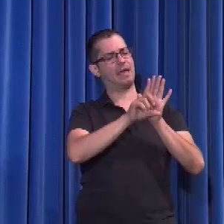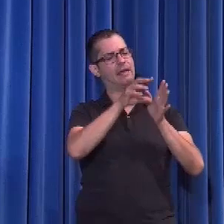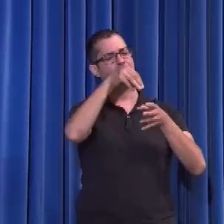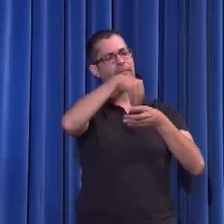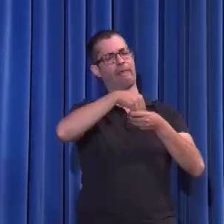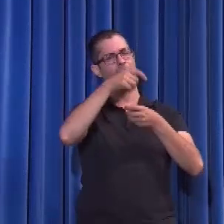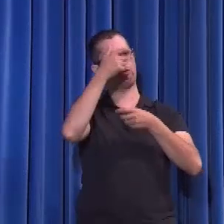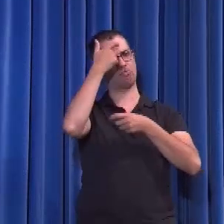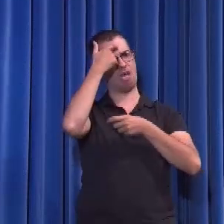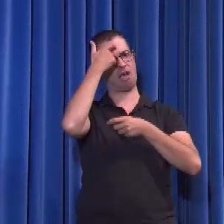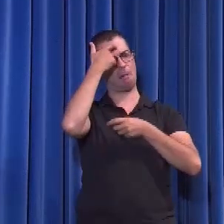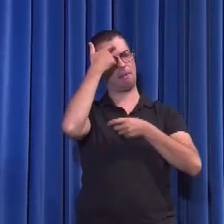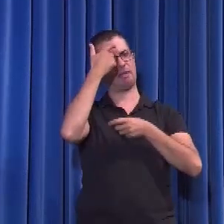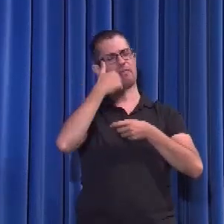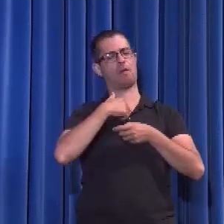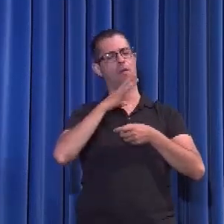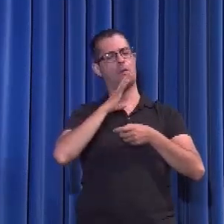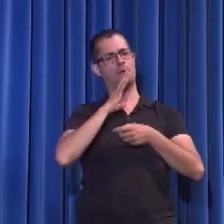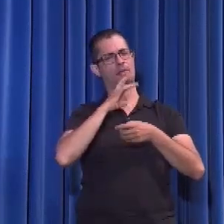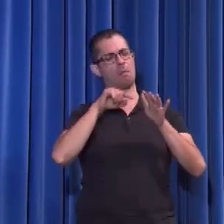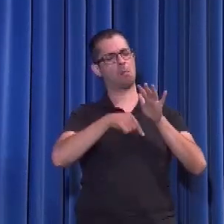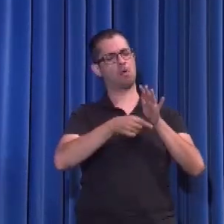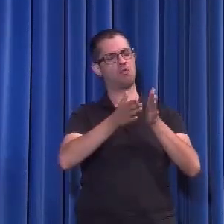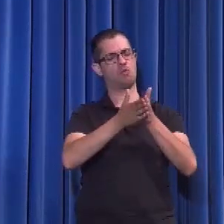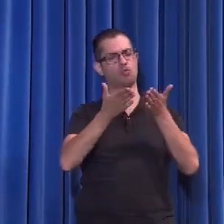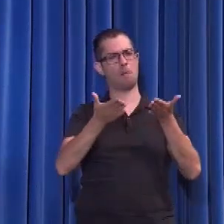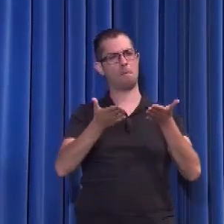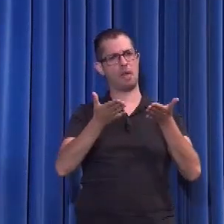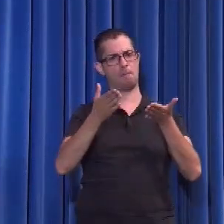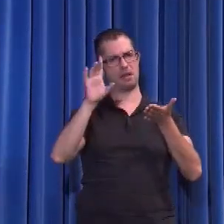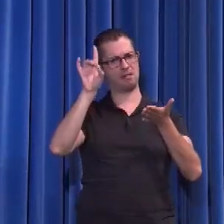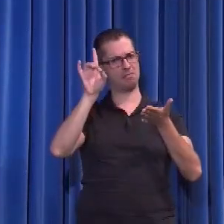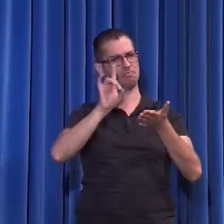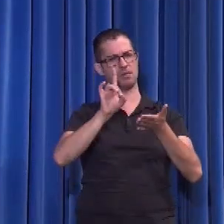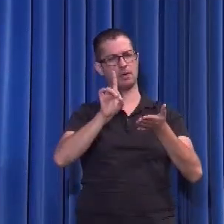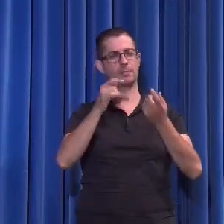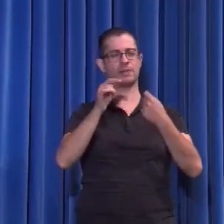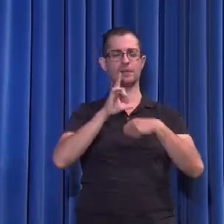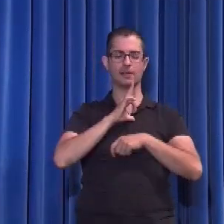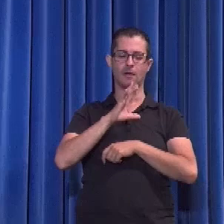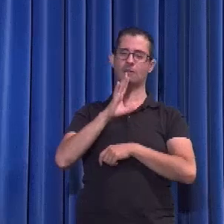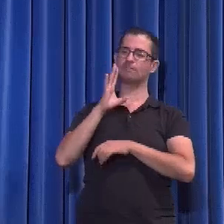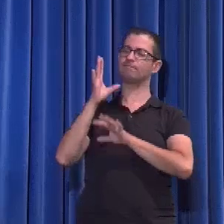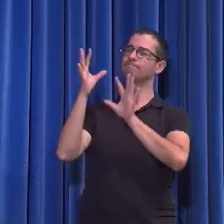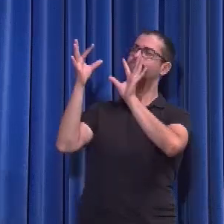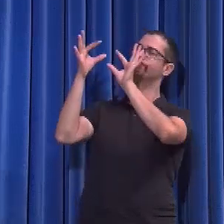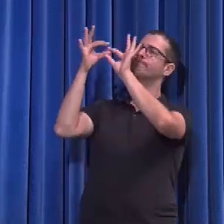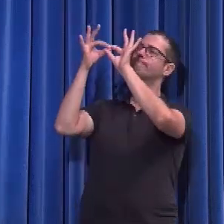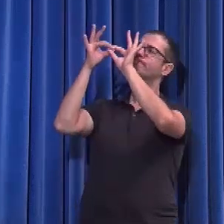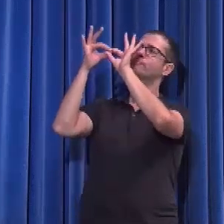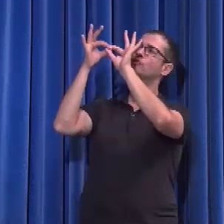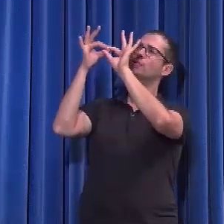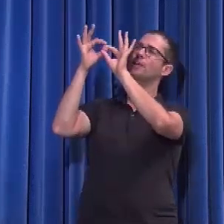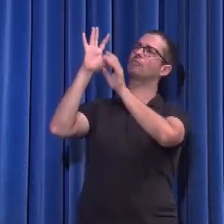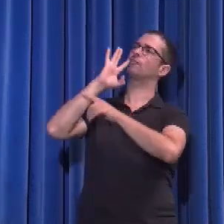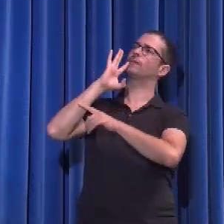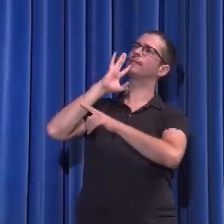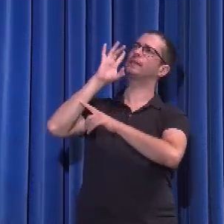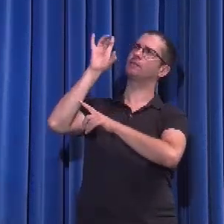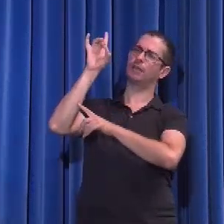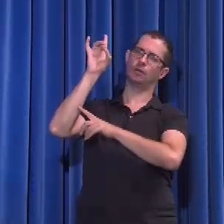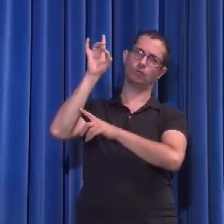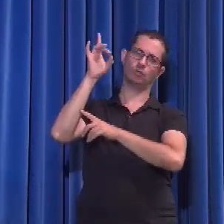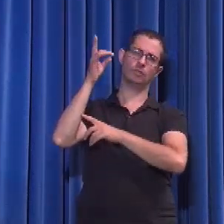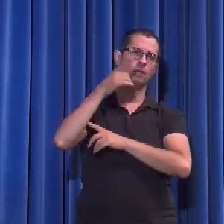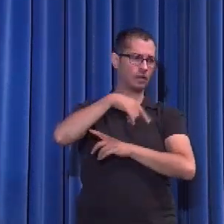você conhecer a Bíblia no seu intelecto, é você viver na intimidade, conhecendo o Senhor. Amados de Deus,